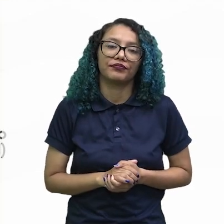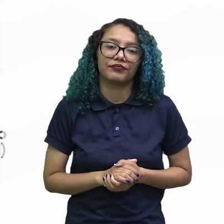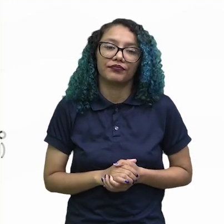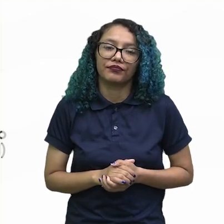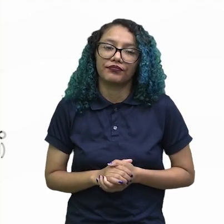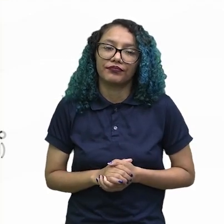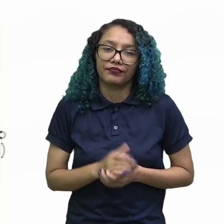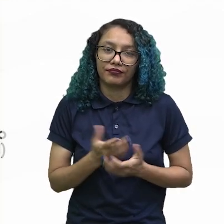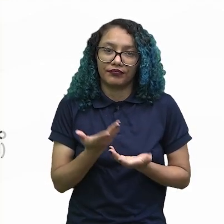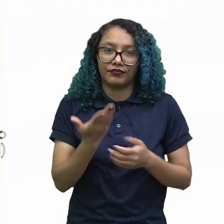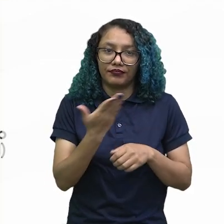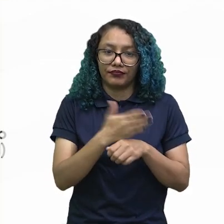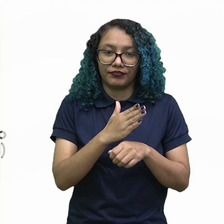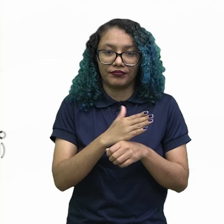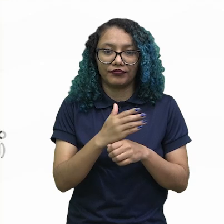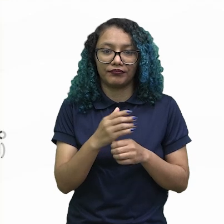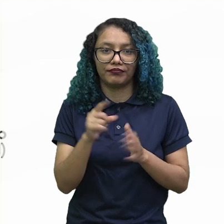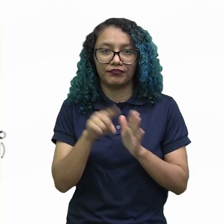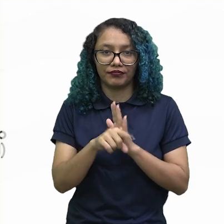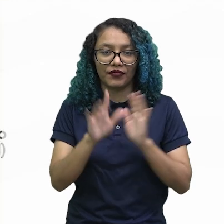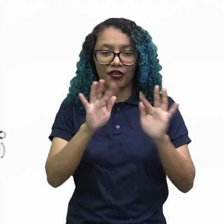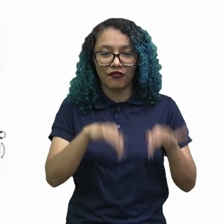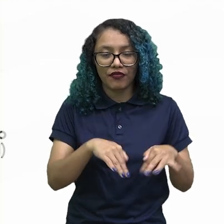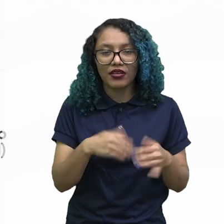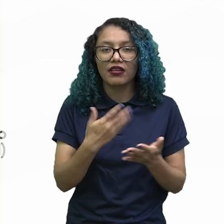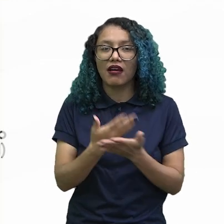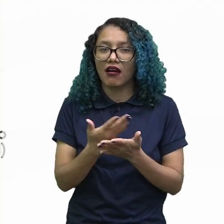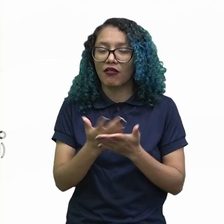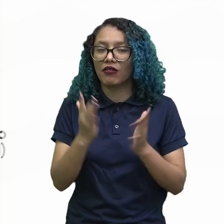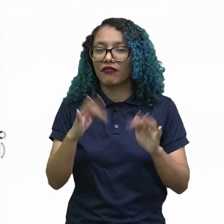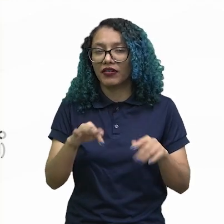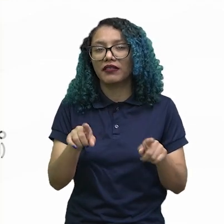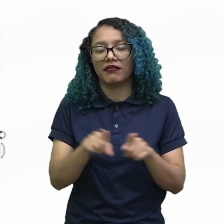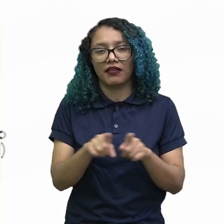a gente vai chegando ao final da nossa aula, né? Onde a gente